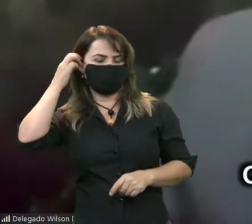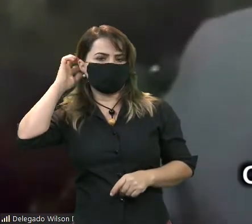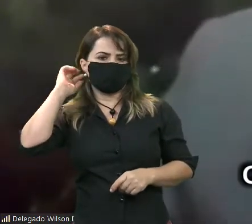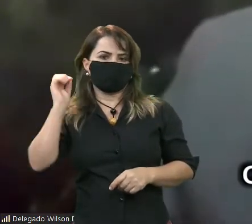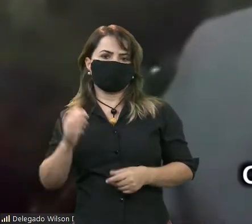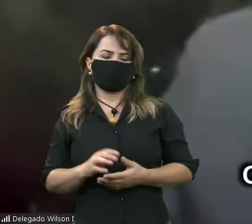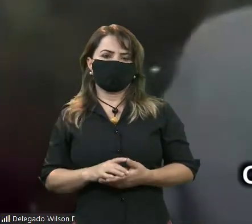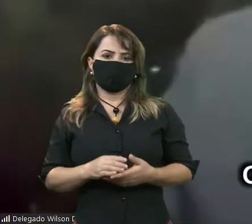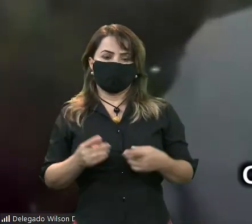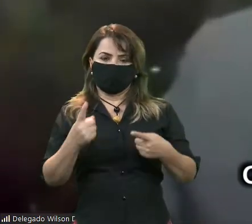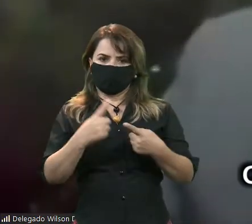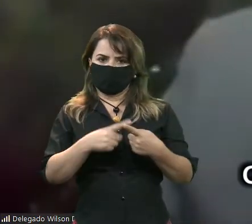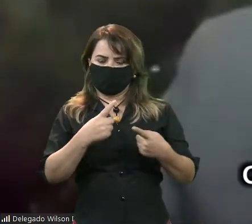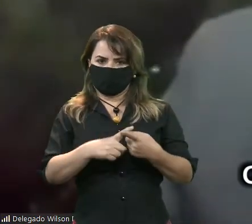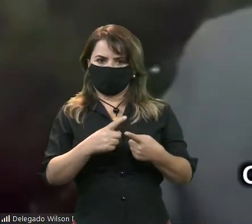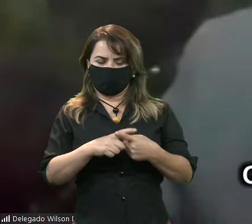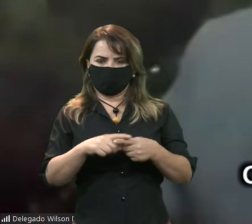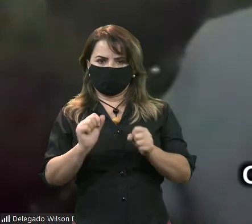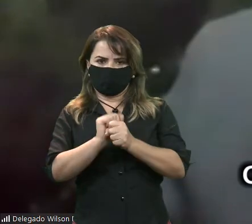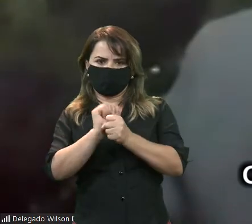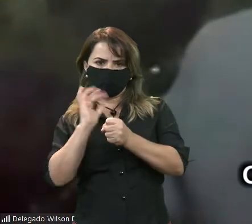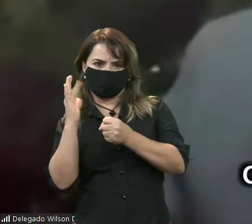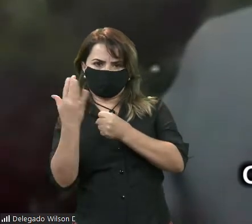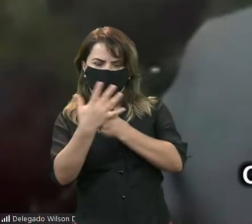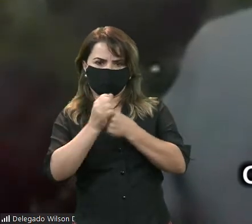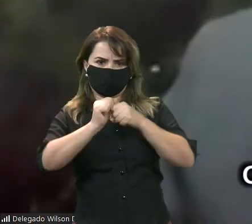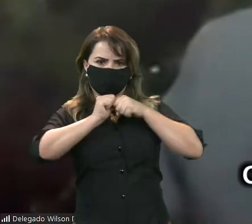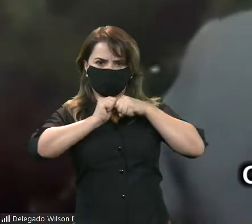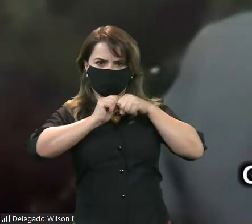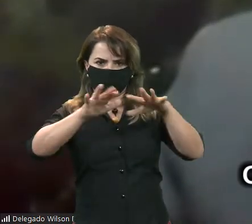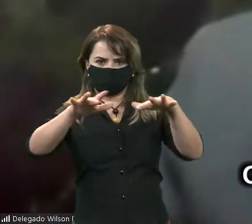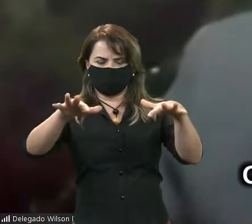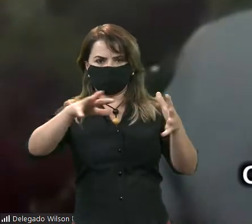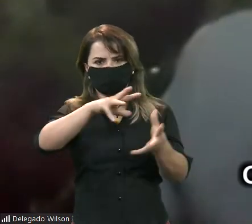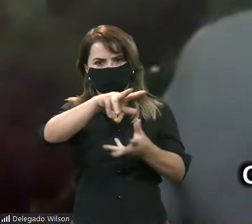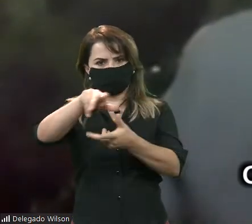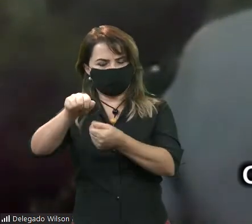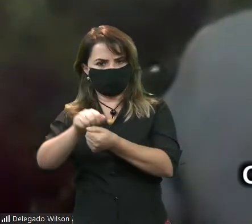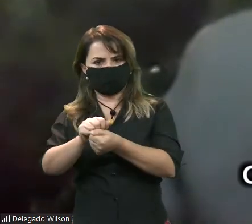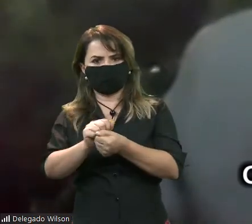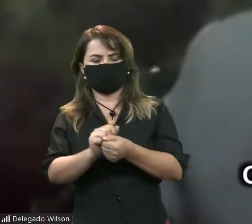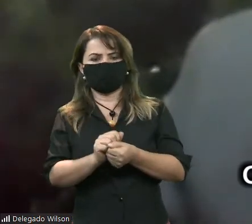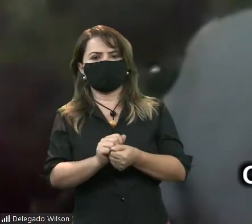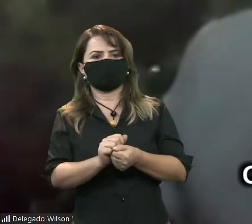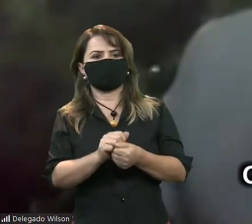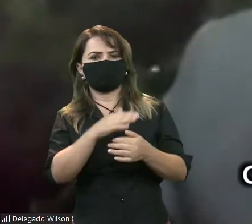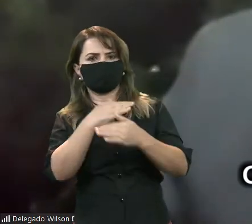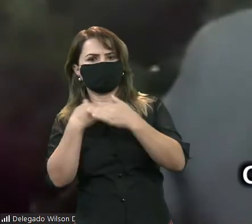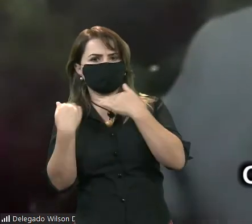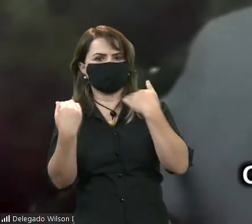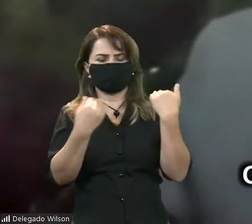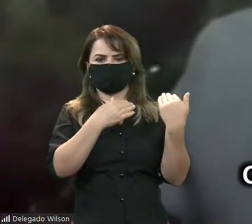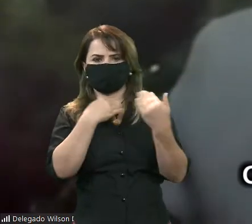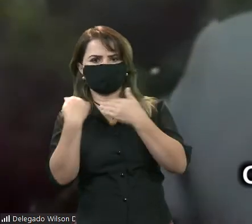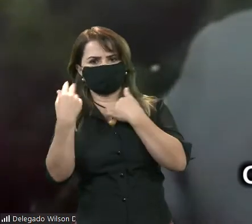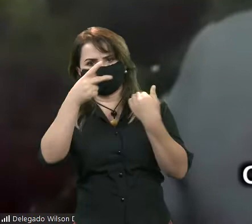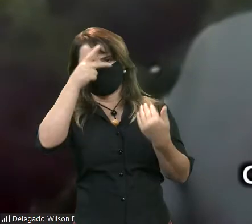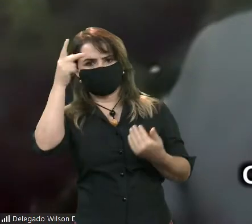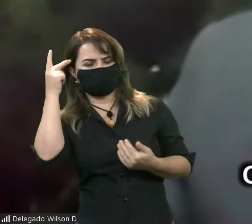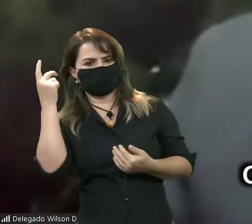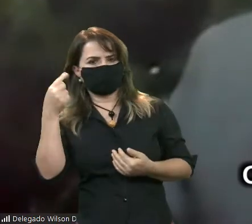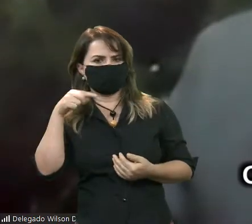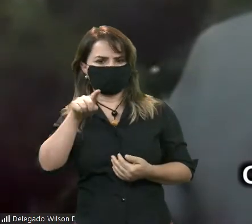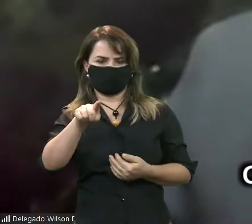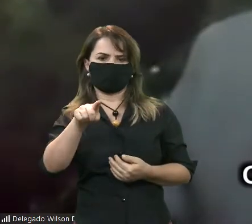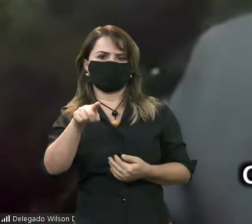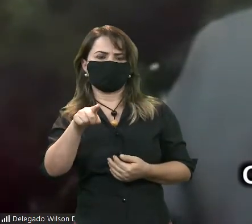dessa pandemia, tem ceifado mais de 11 mil brasileiros. No estado de São Paulo não é